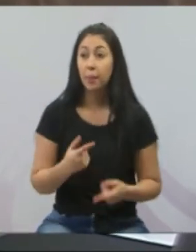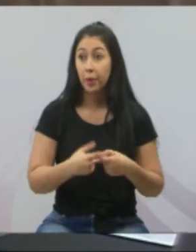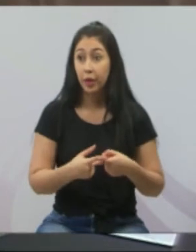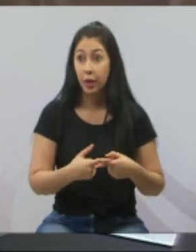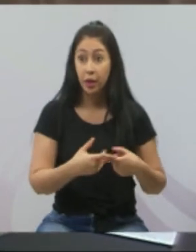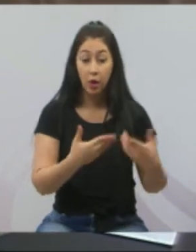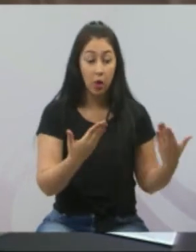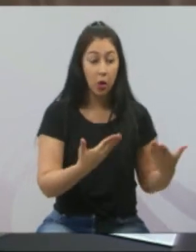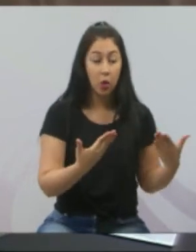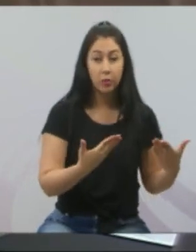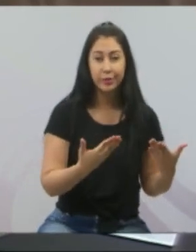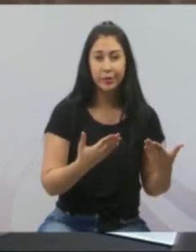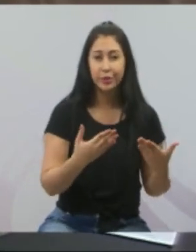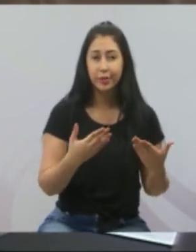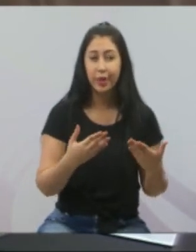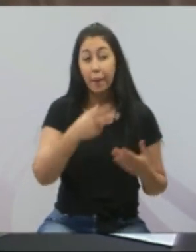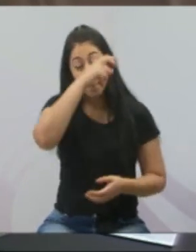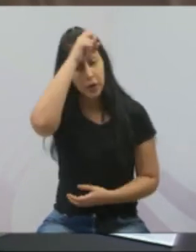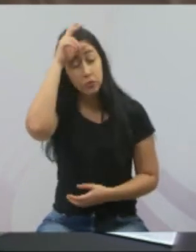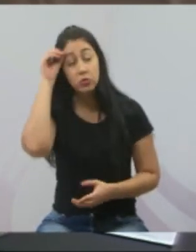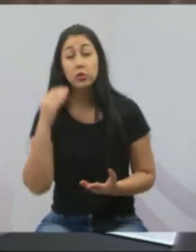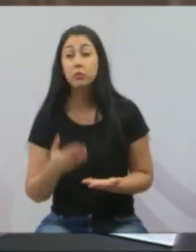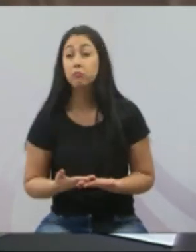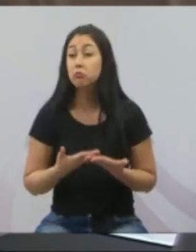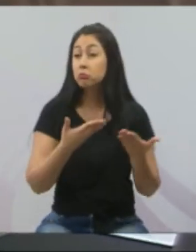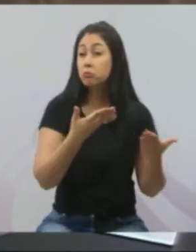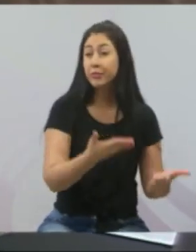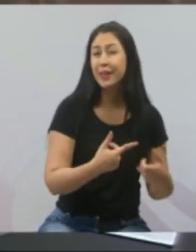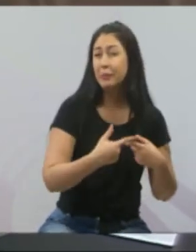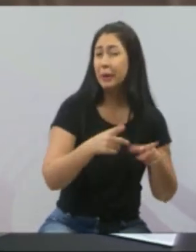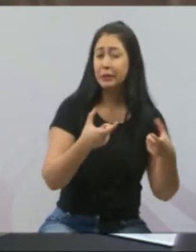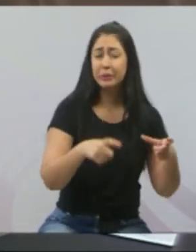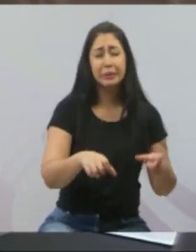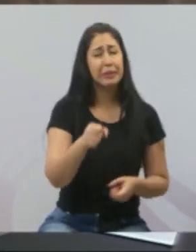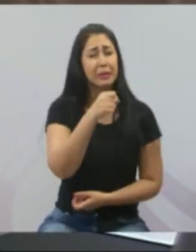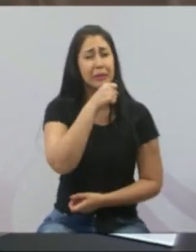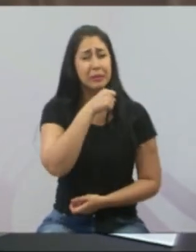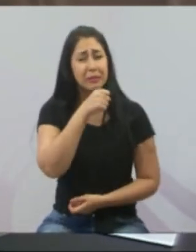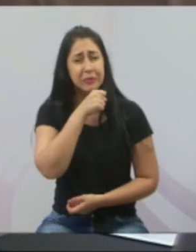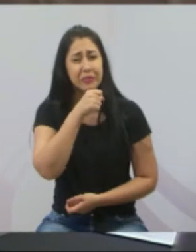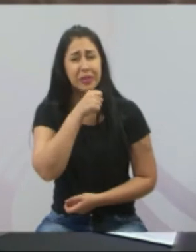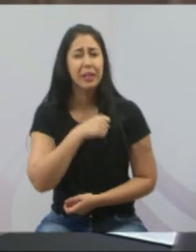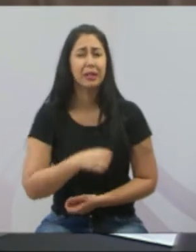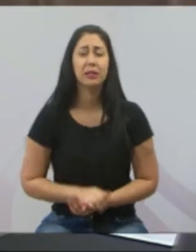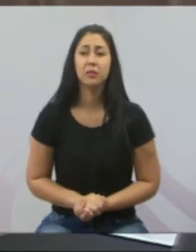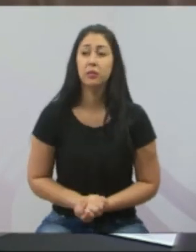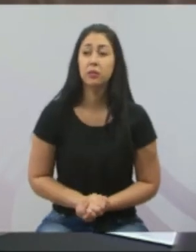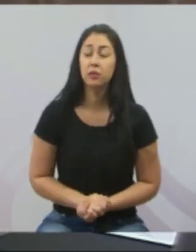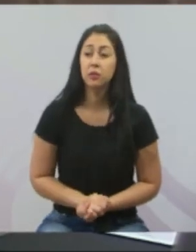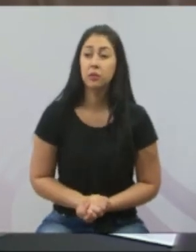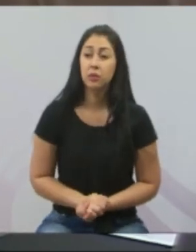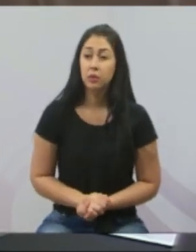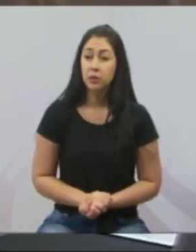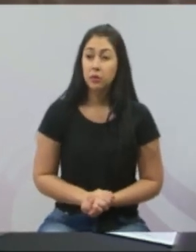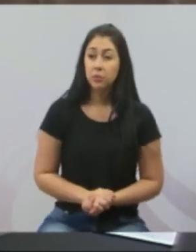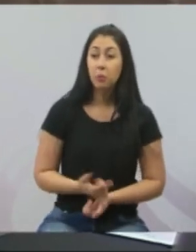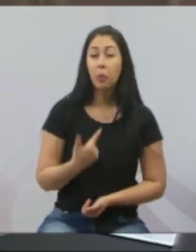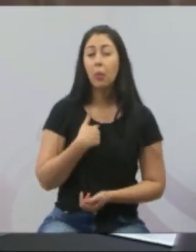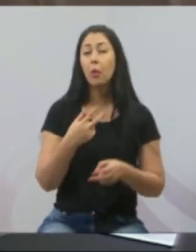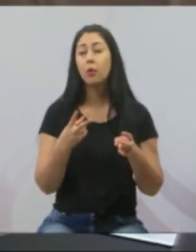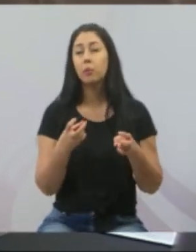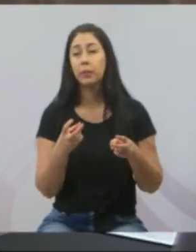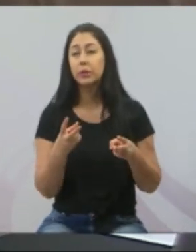aprovado pela Igreja de Plenário, cumpridas as formalidades regimentais, seja oficiada a CCR Nova Dutra, solicitando providências para a manutenção da iluminação